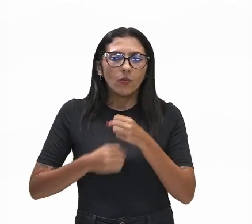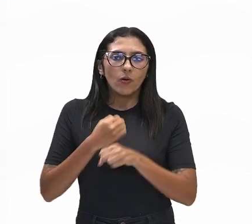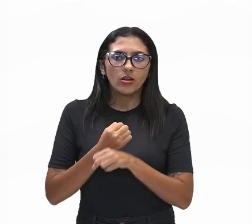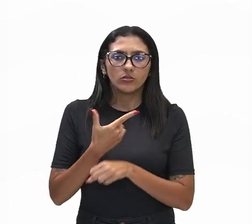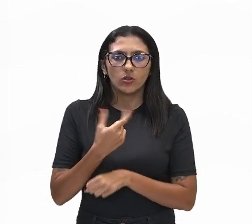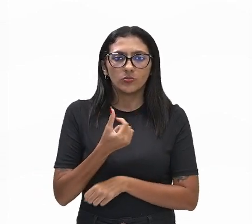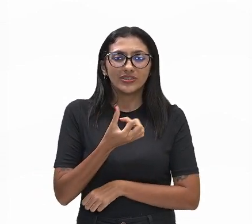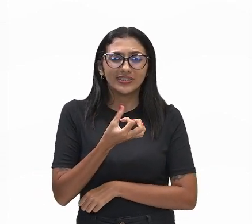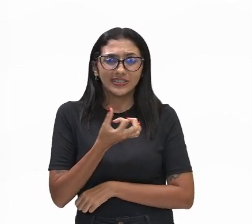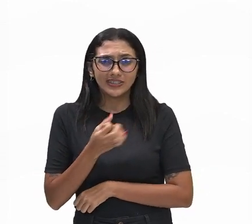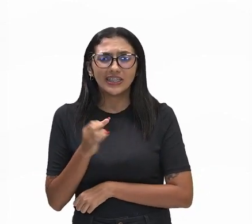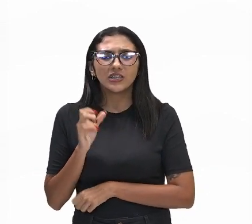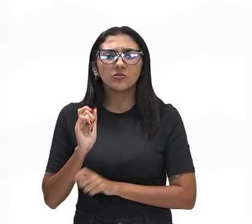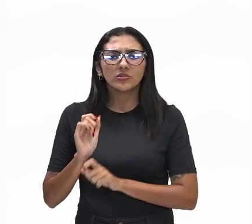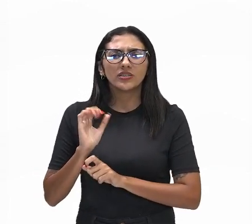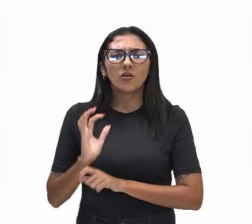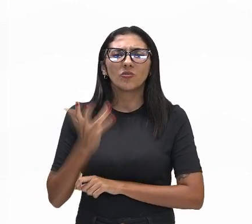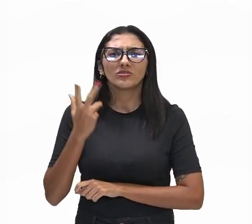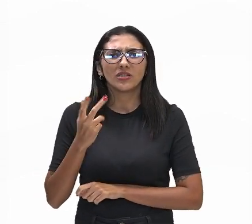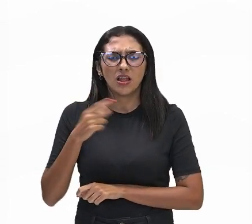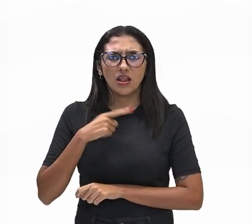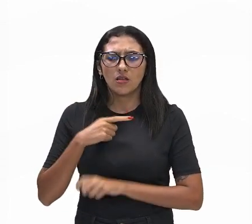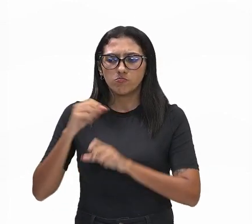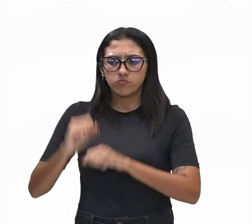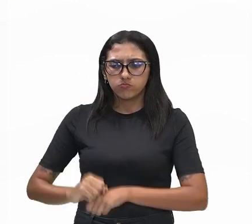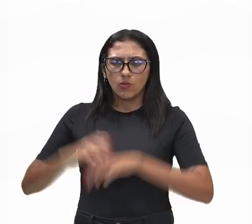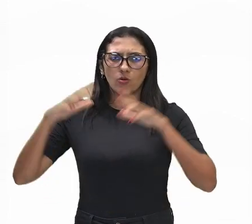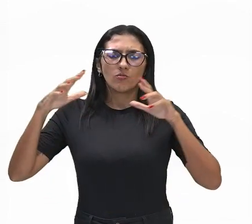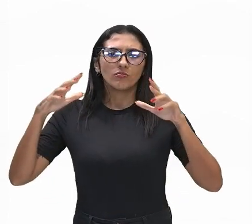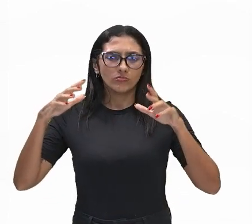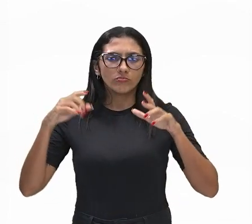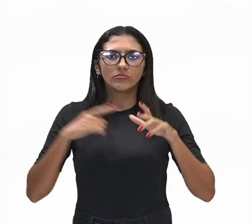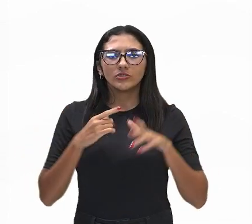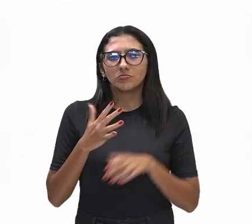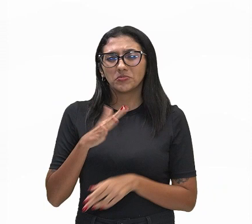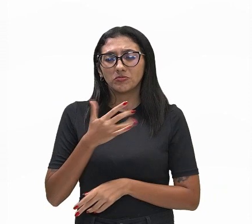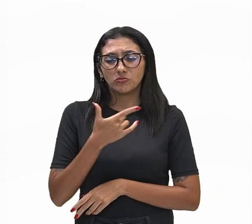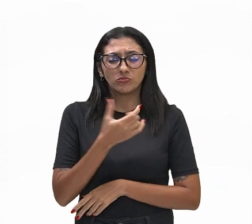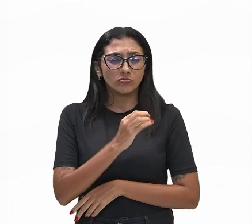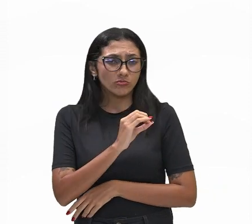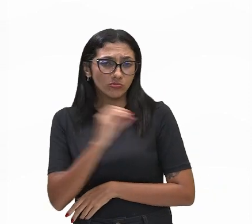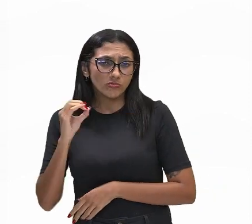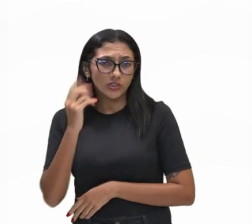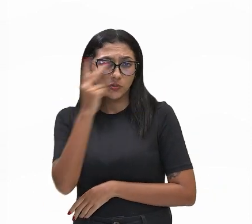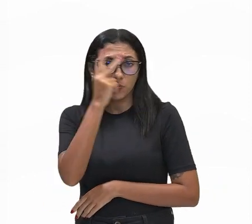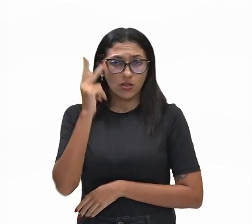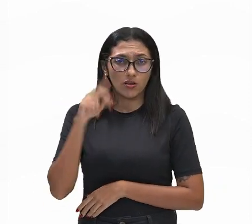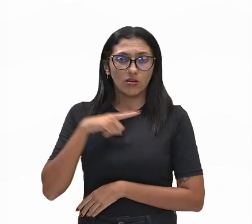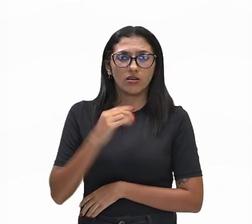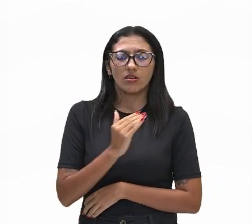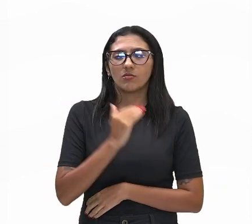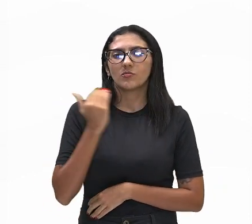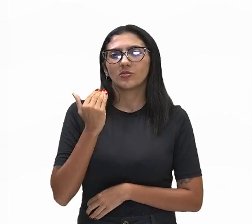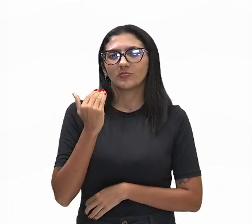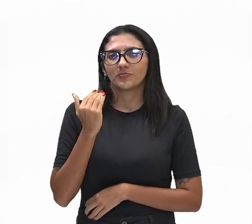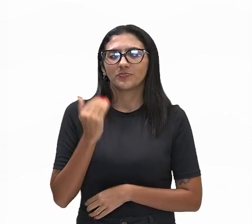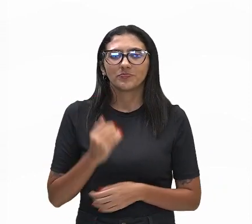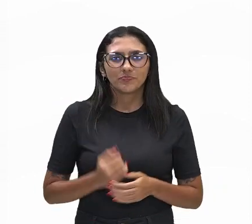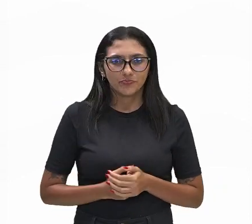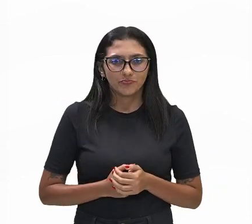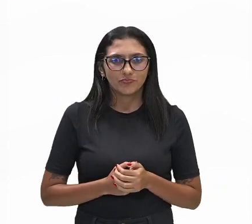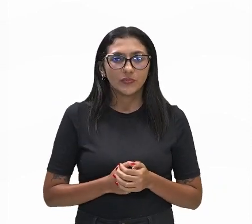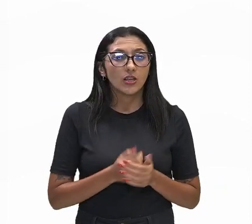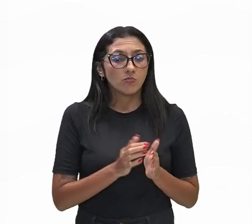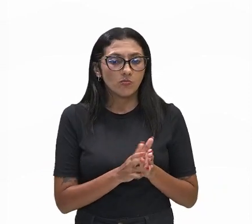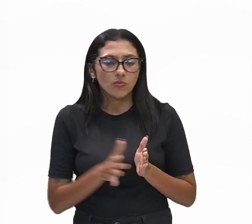violenta explosão e que teve ao menos aí 200 pessoas mortas nessa região. E já em 2020, os dois